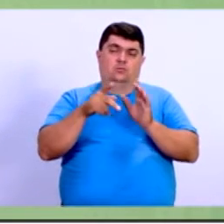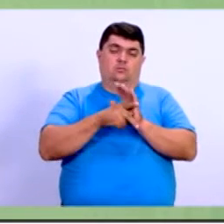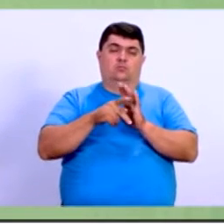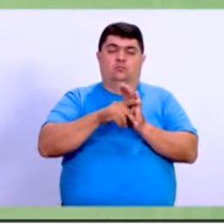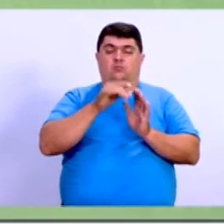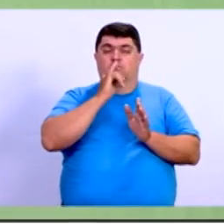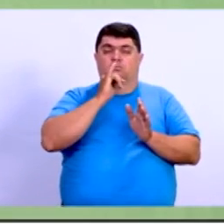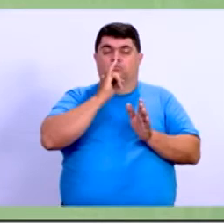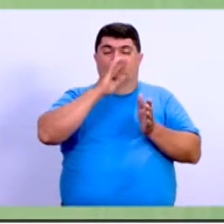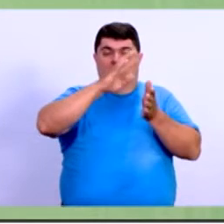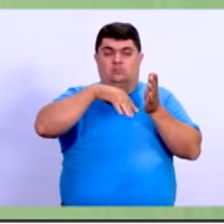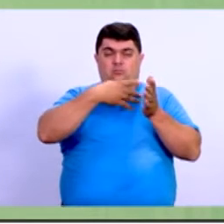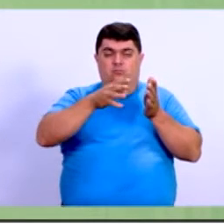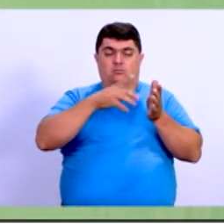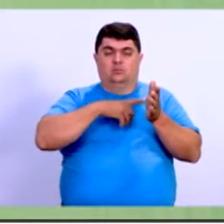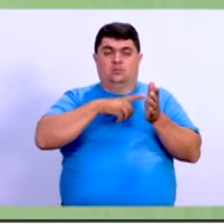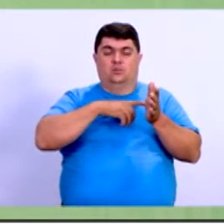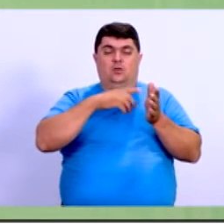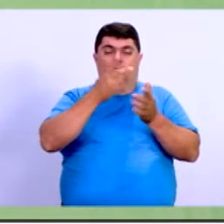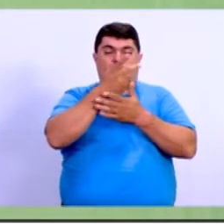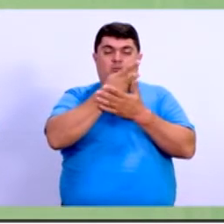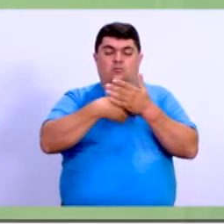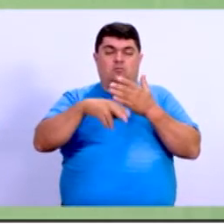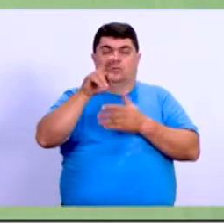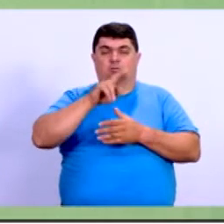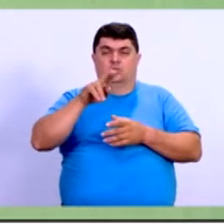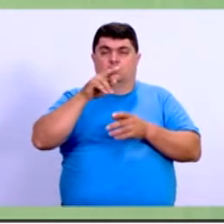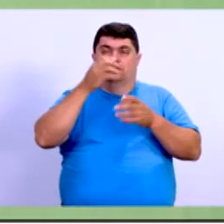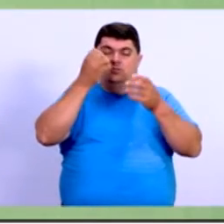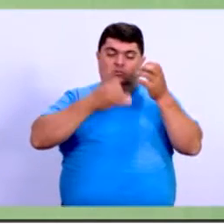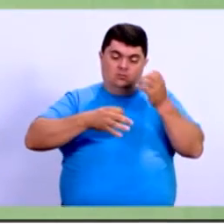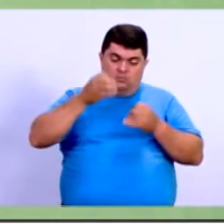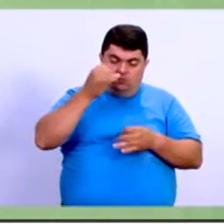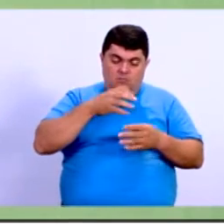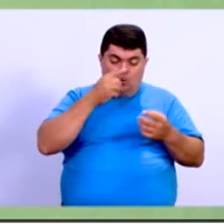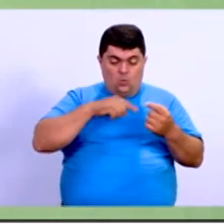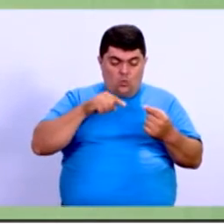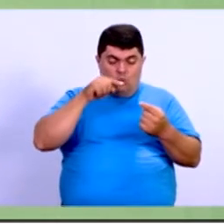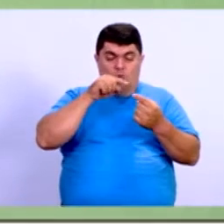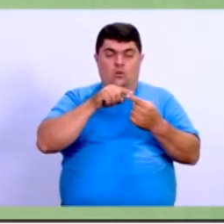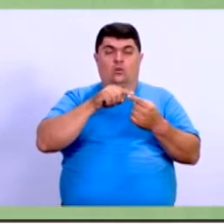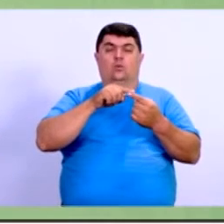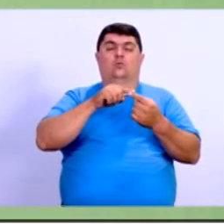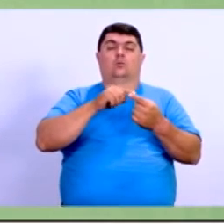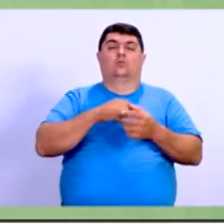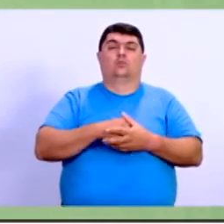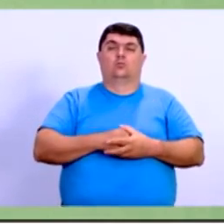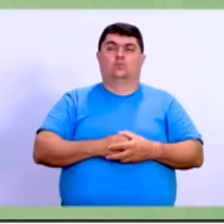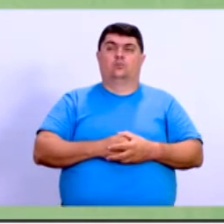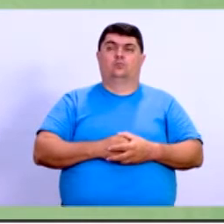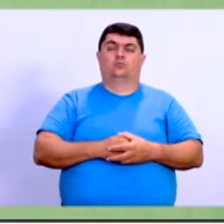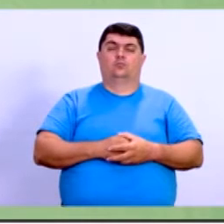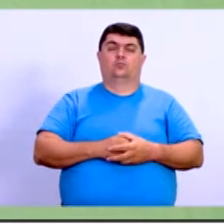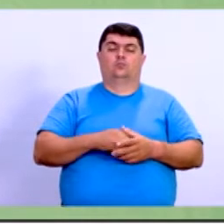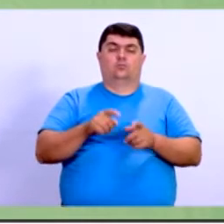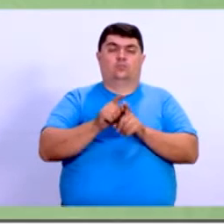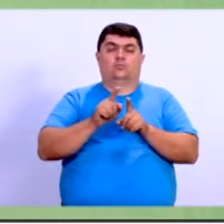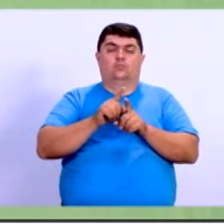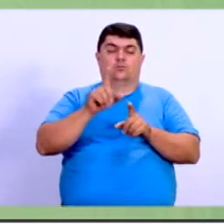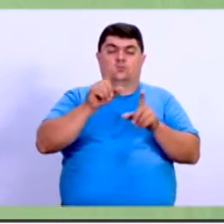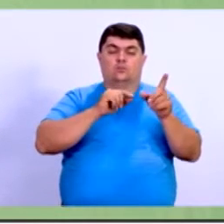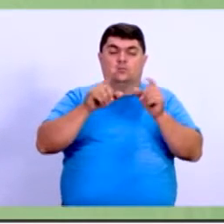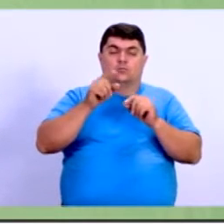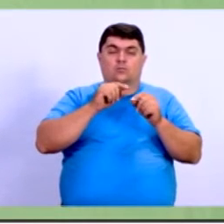por exemplo, eu identifico o caso de uso, falo qual é o objetivo desse caso de uso e defino